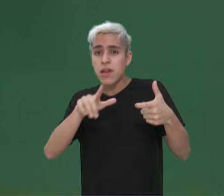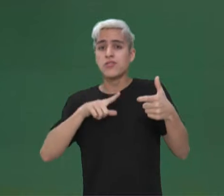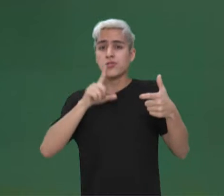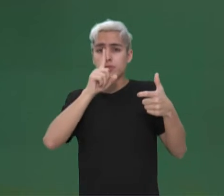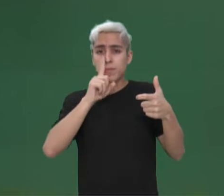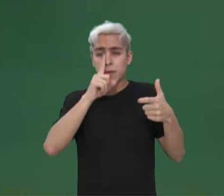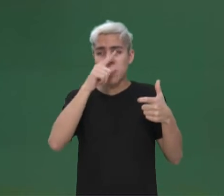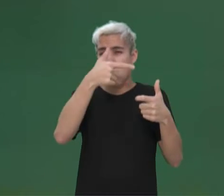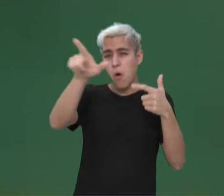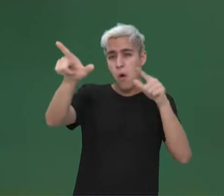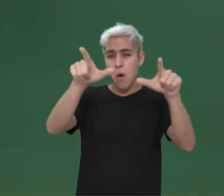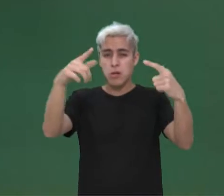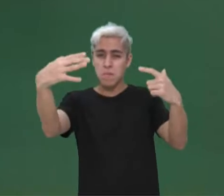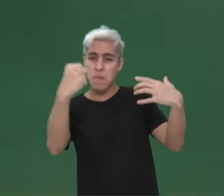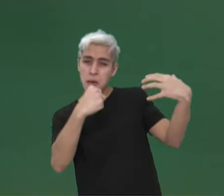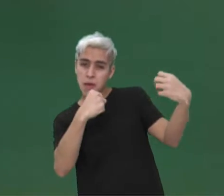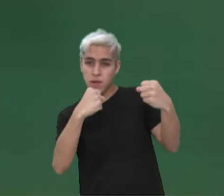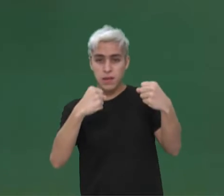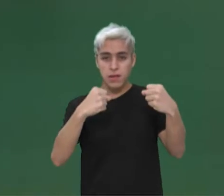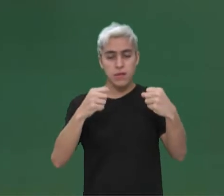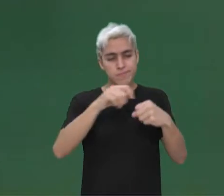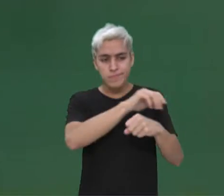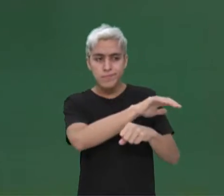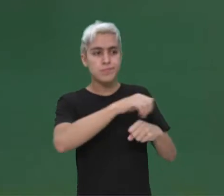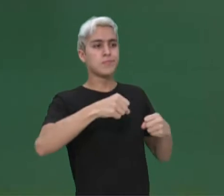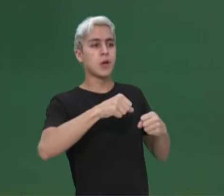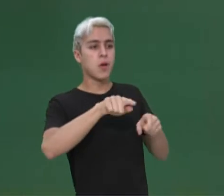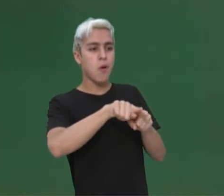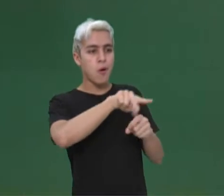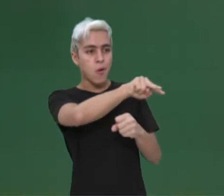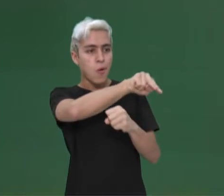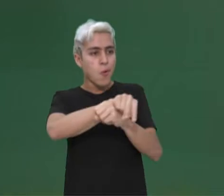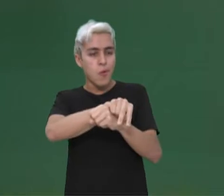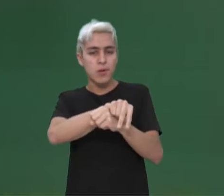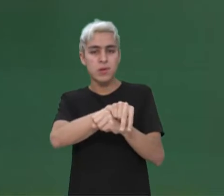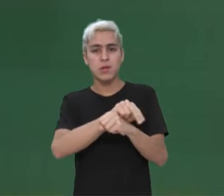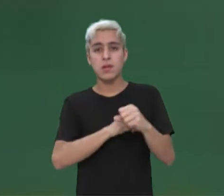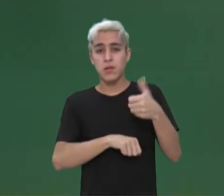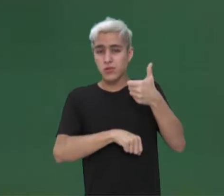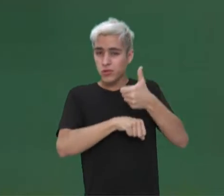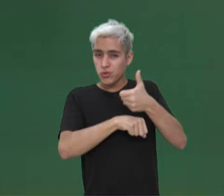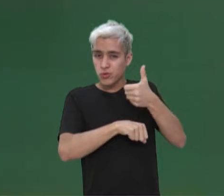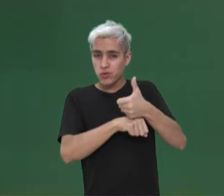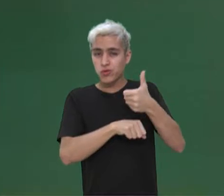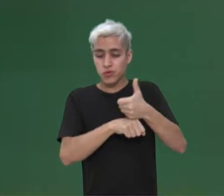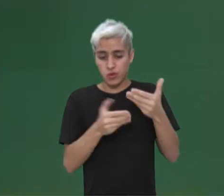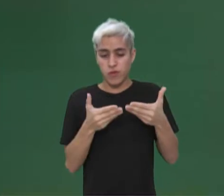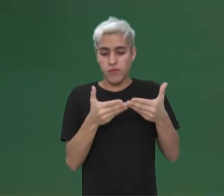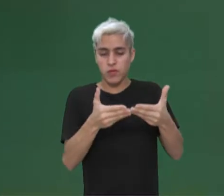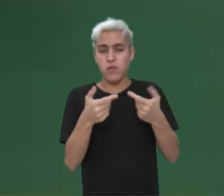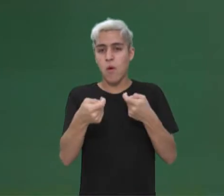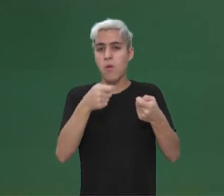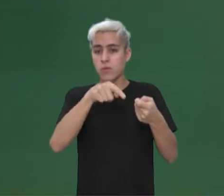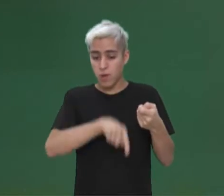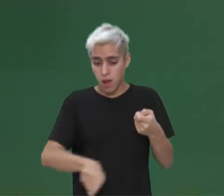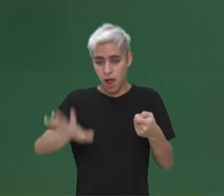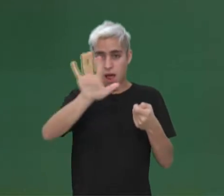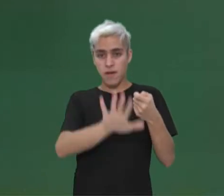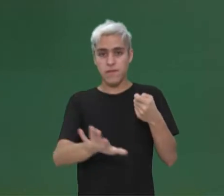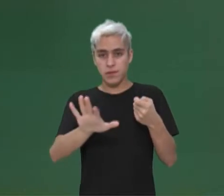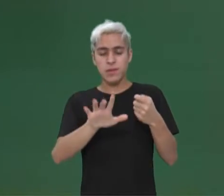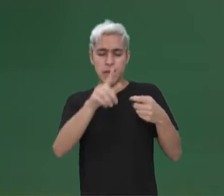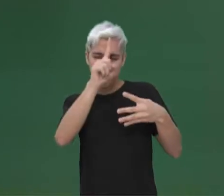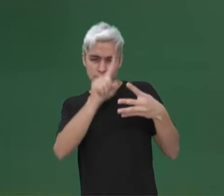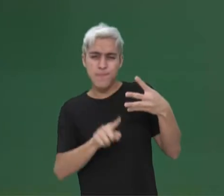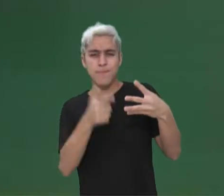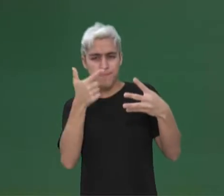invasões estrangeiras. Então, eram áreas de segurança um pouco maior. Então, capitães que governavam essas áreas. Além, então, dos 4